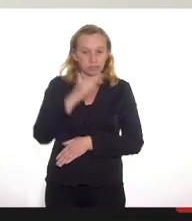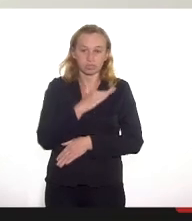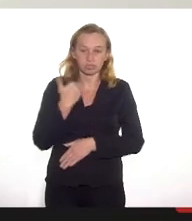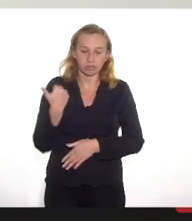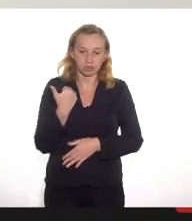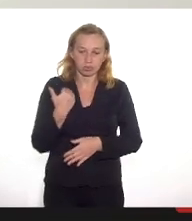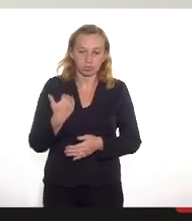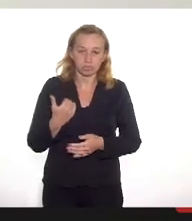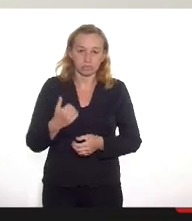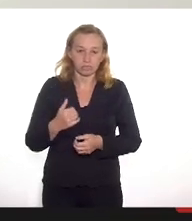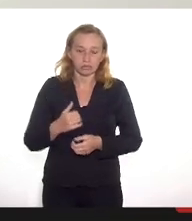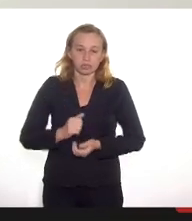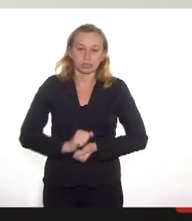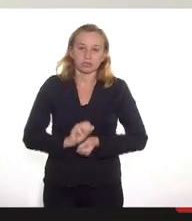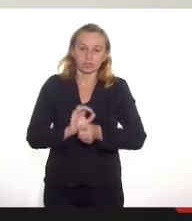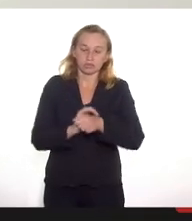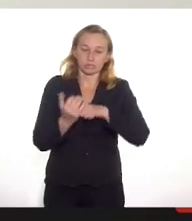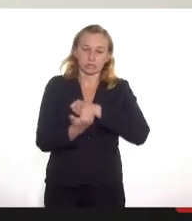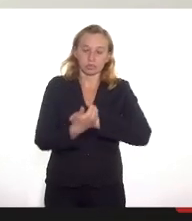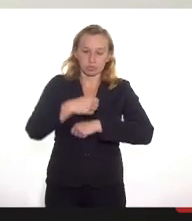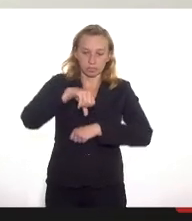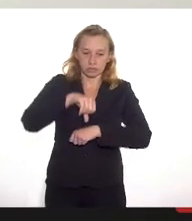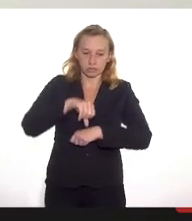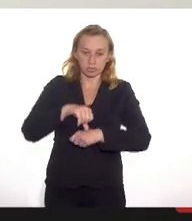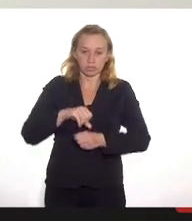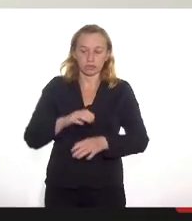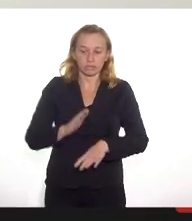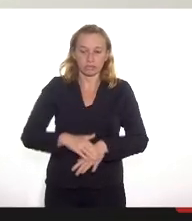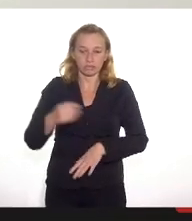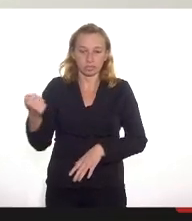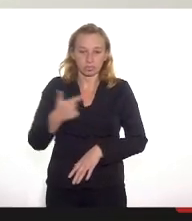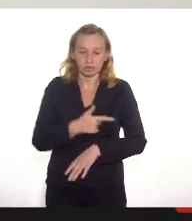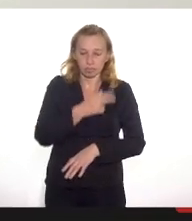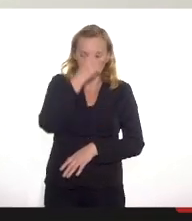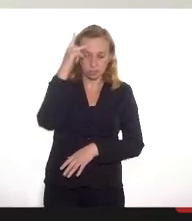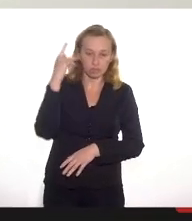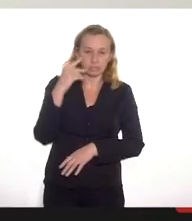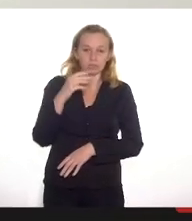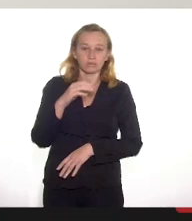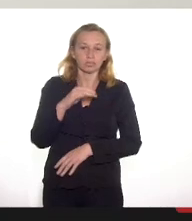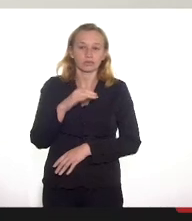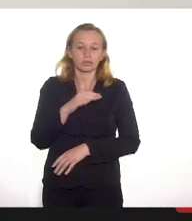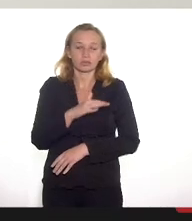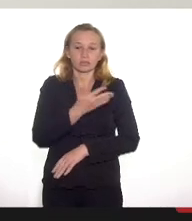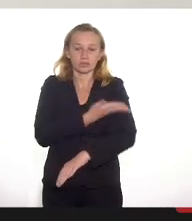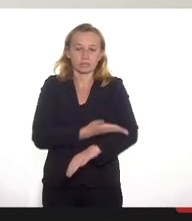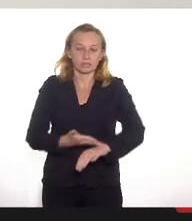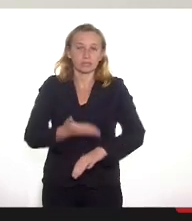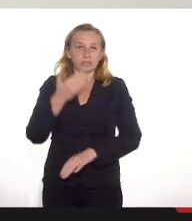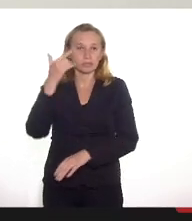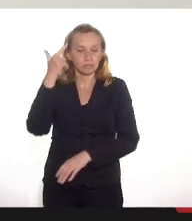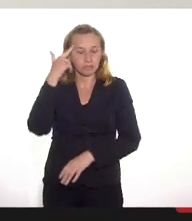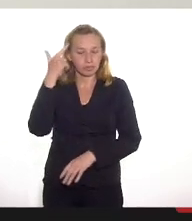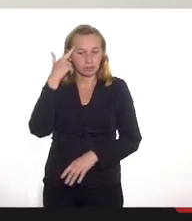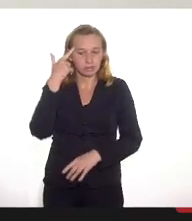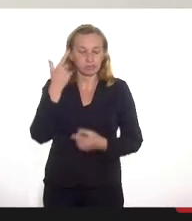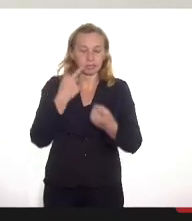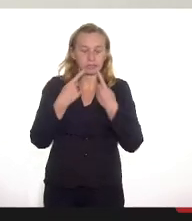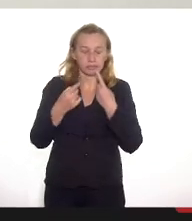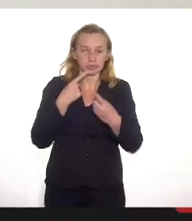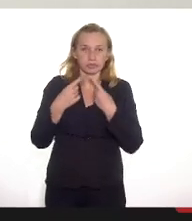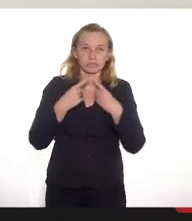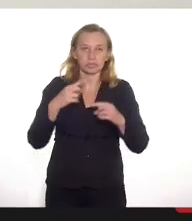deante dos brancos então é importante que a gente tem bastante Nilson quando for discutir a questão